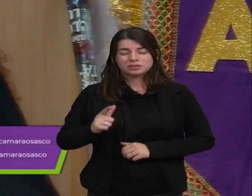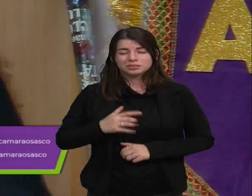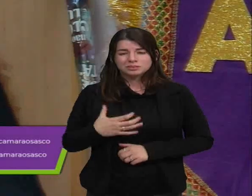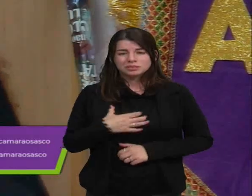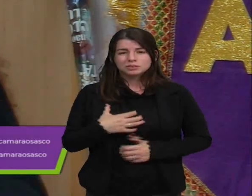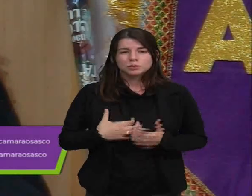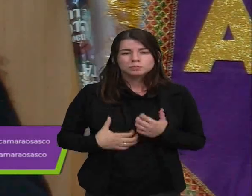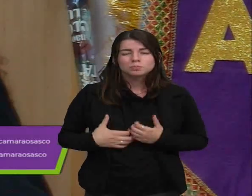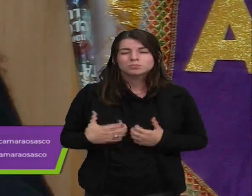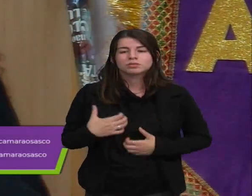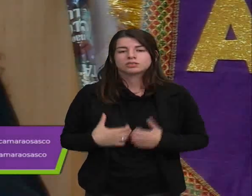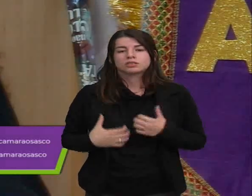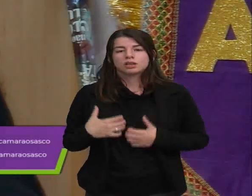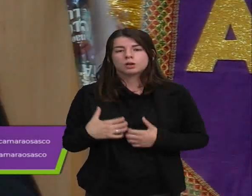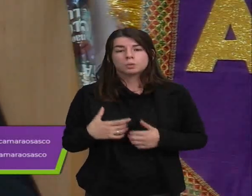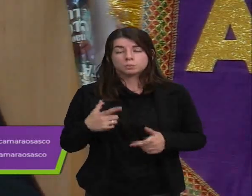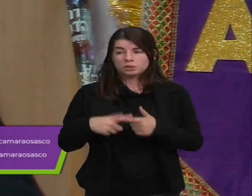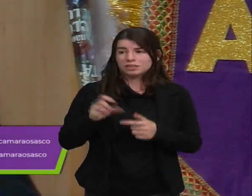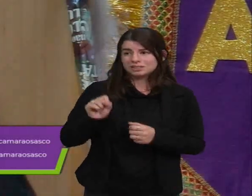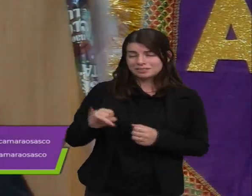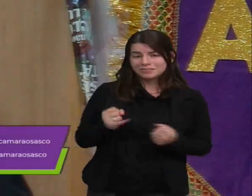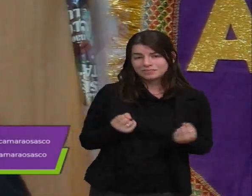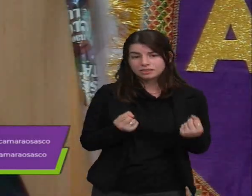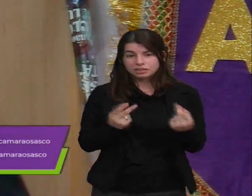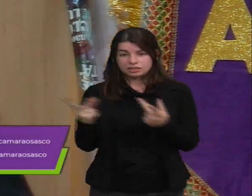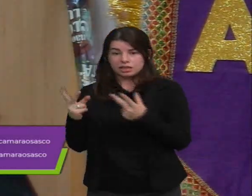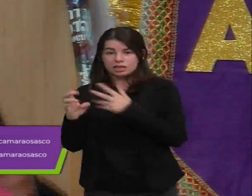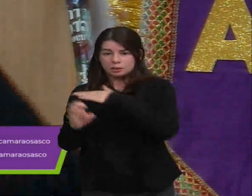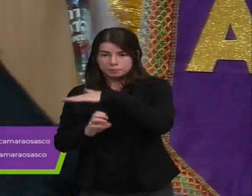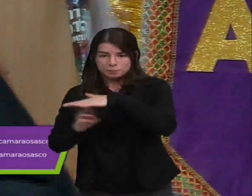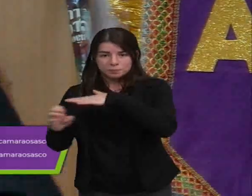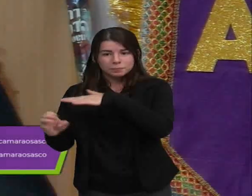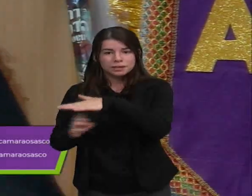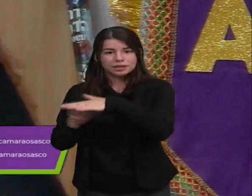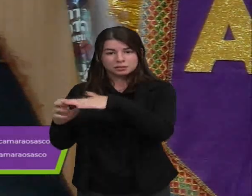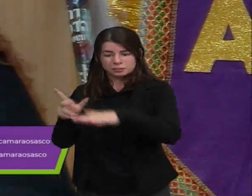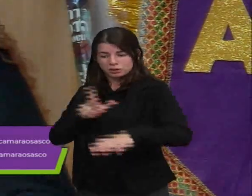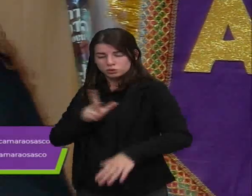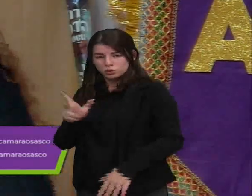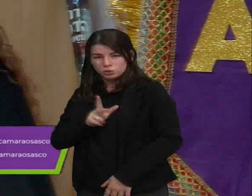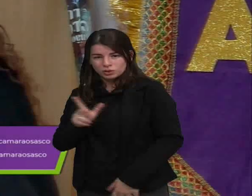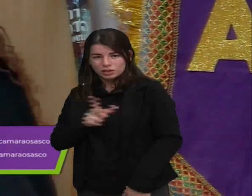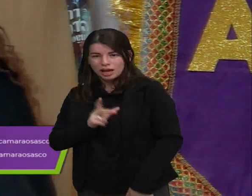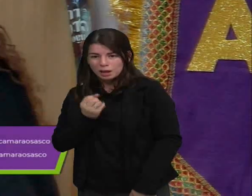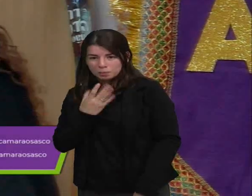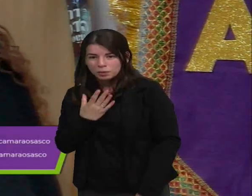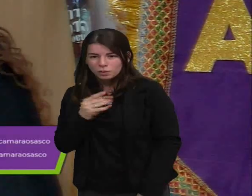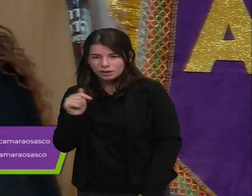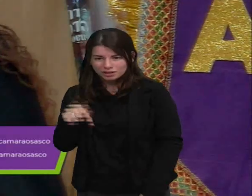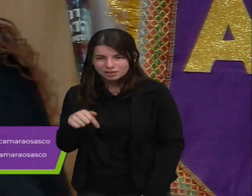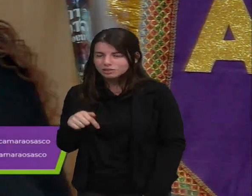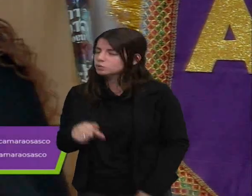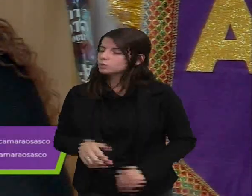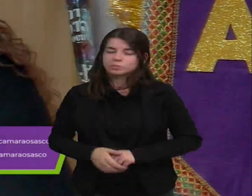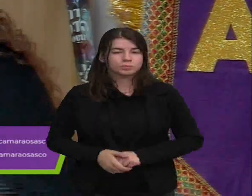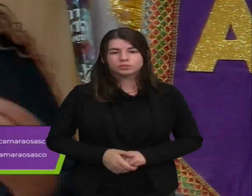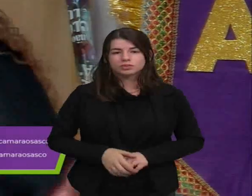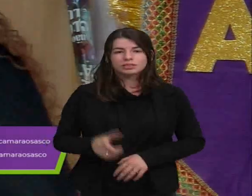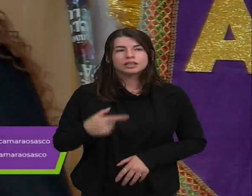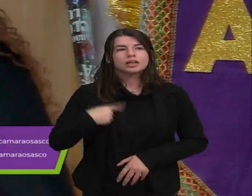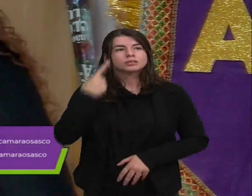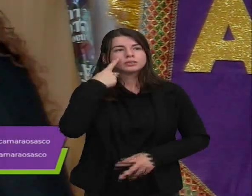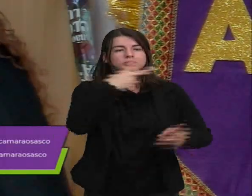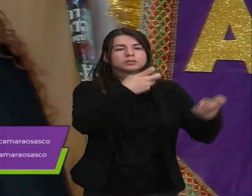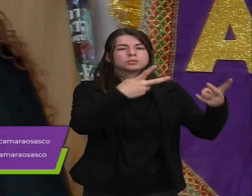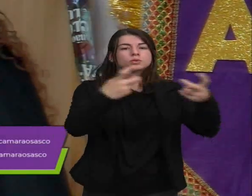porque se privatização é algo bom em algum lugar do mundo não é no Brasil a gente não tem bons exemplos aqui da privatização todas